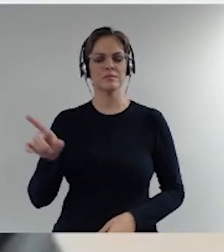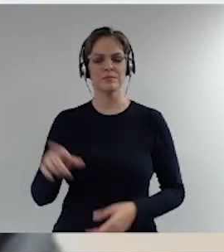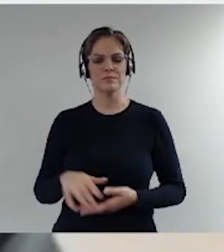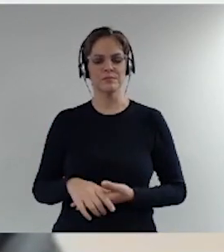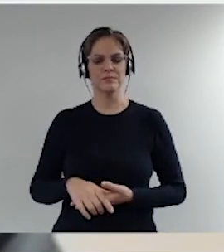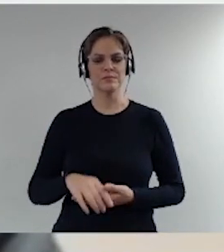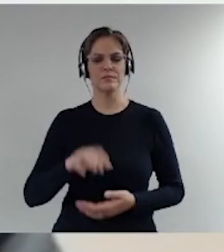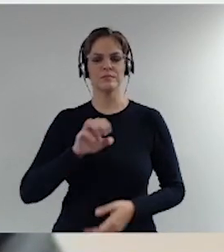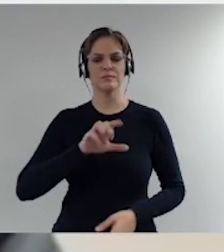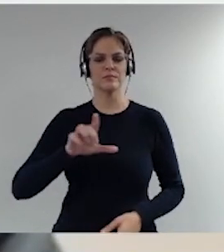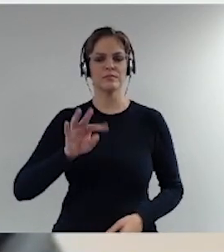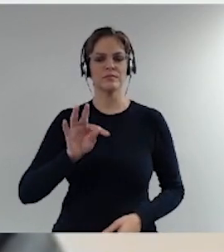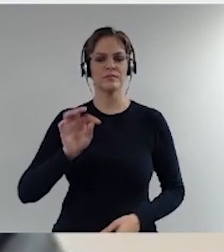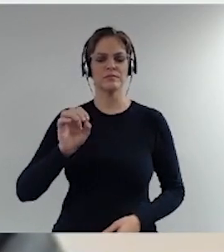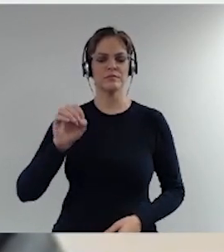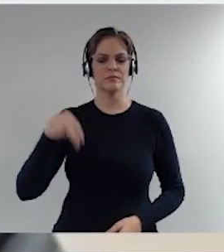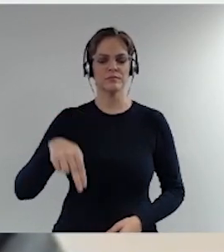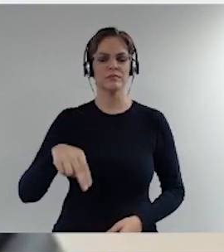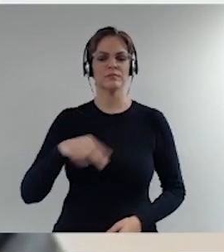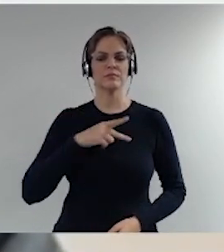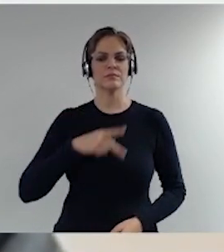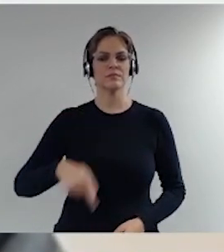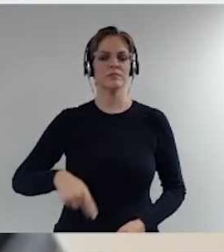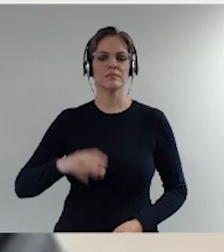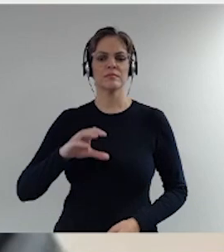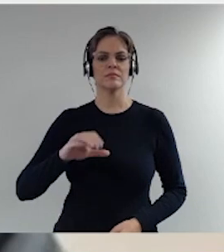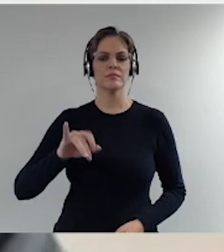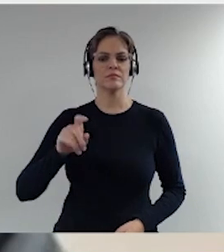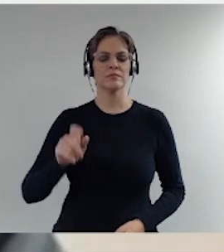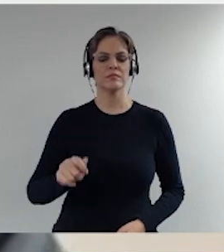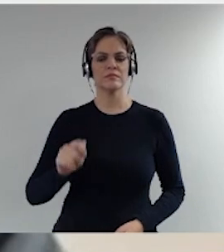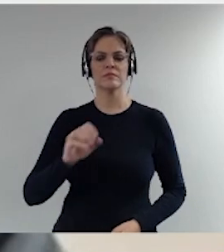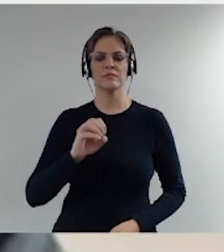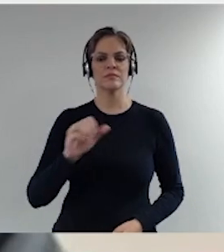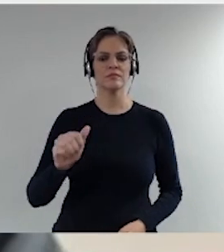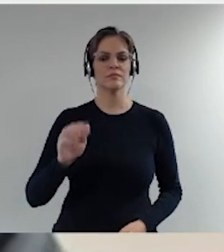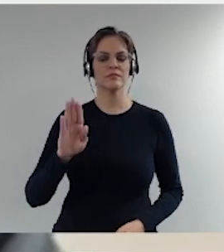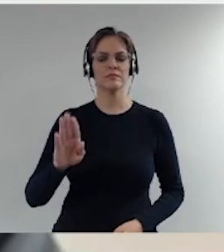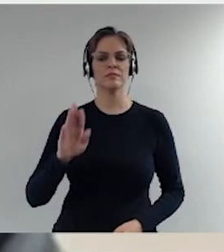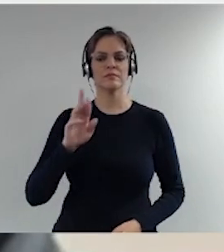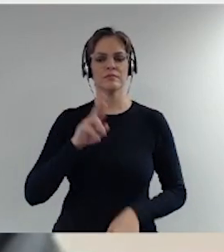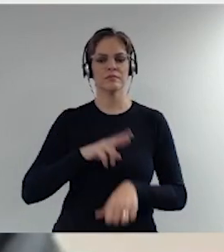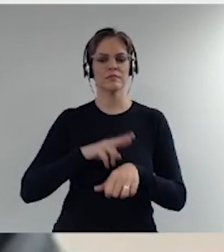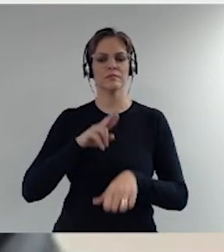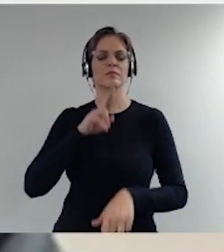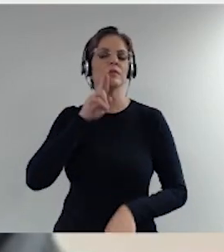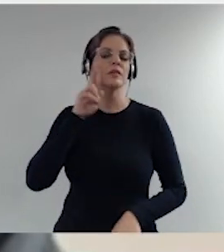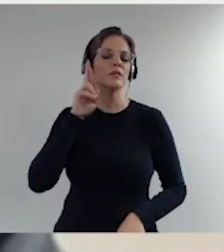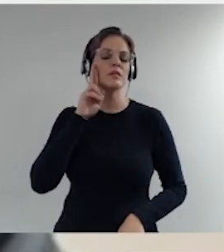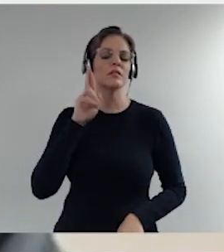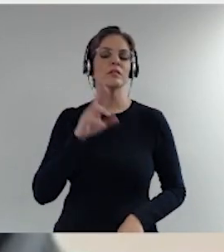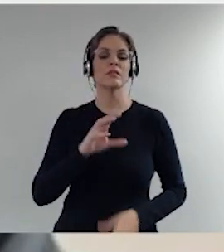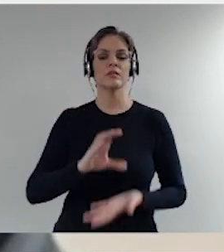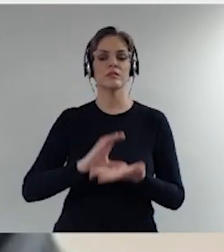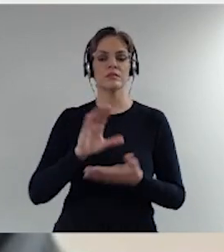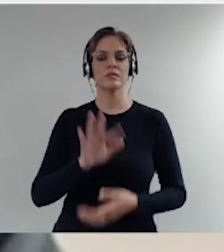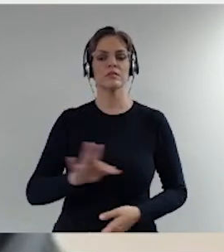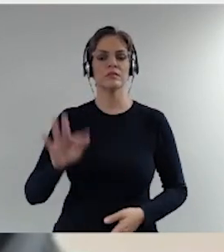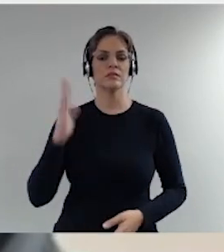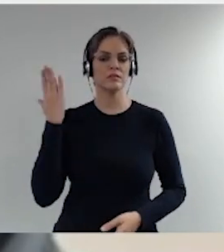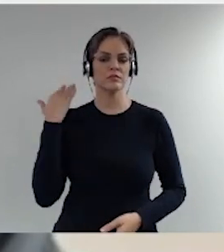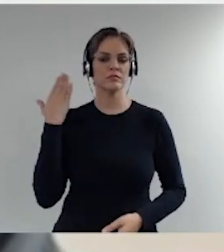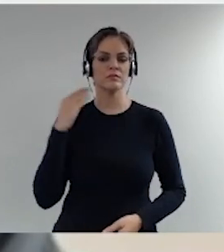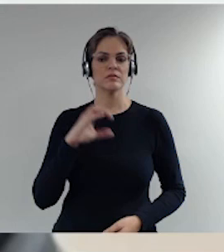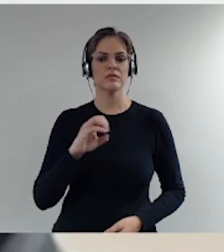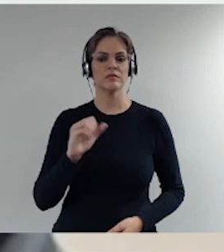Dr. Elton Sade Fuber, presidente da Caixa de Assistência da OAB de Rondônia, foi conselheiro federal da OAB